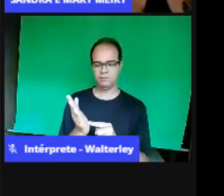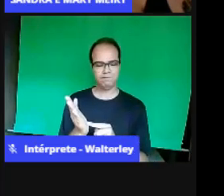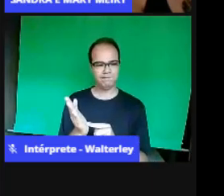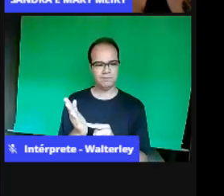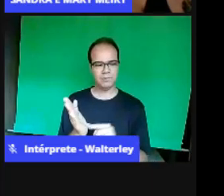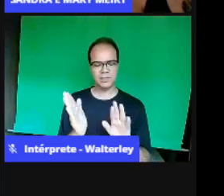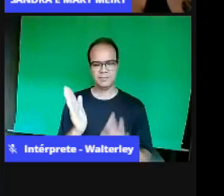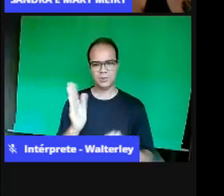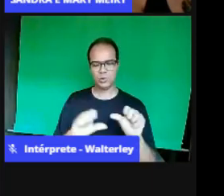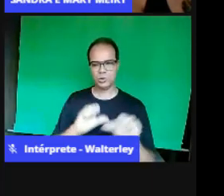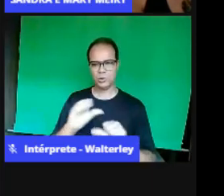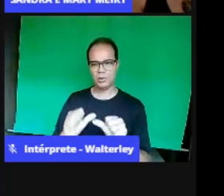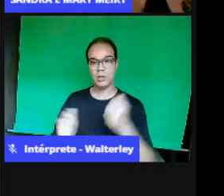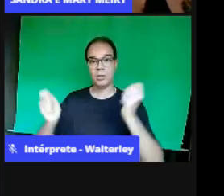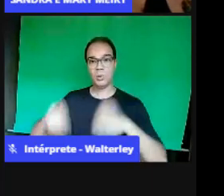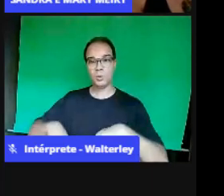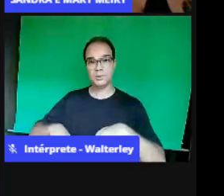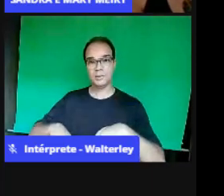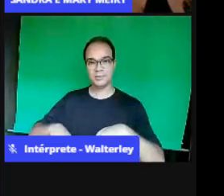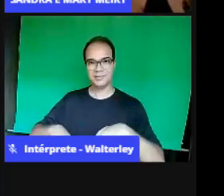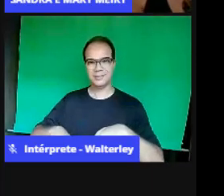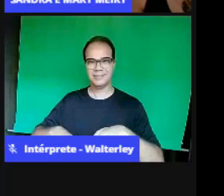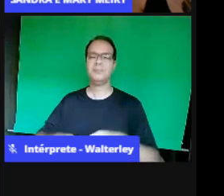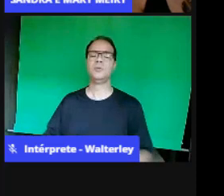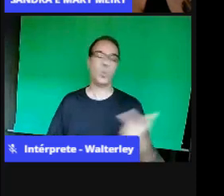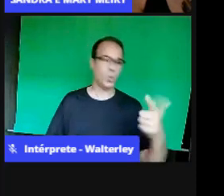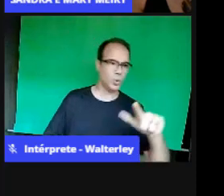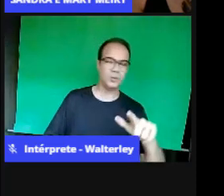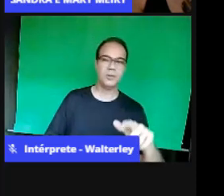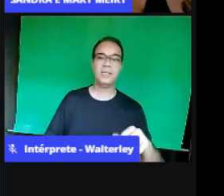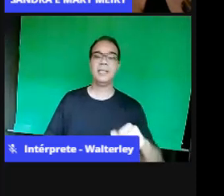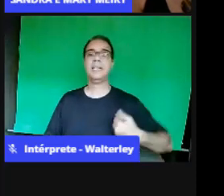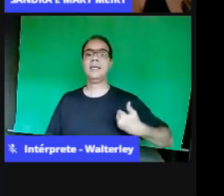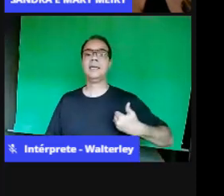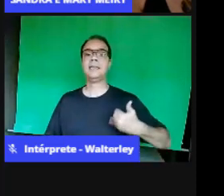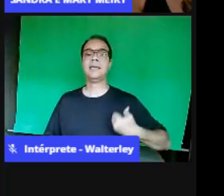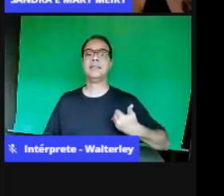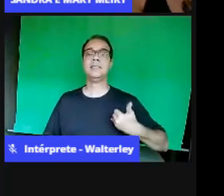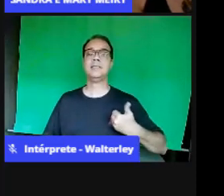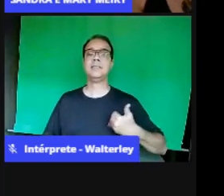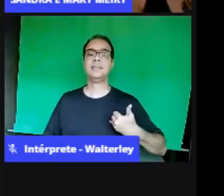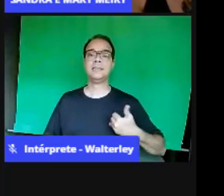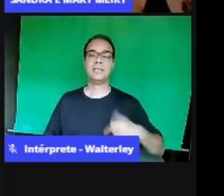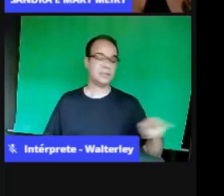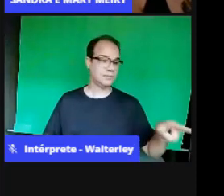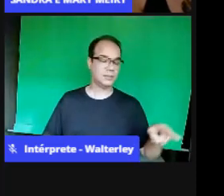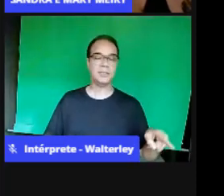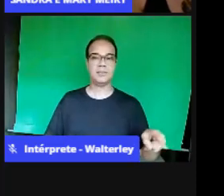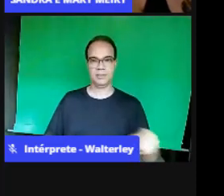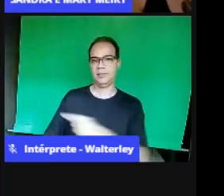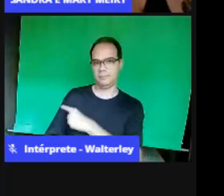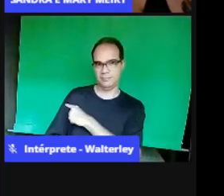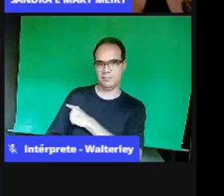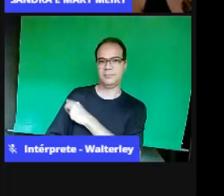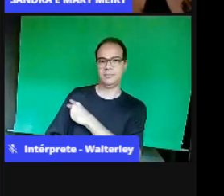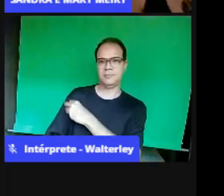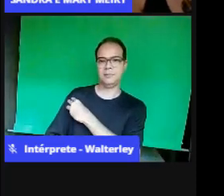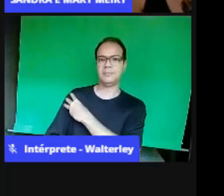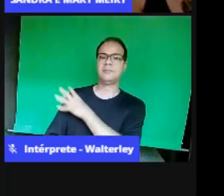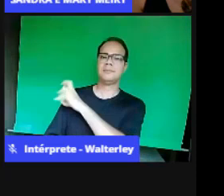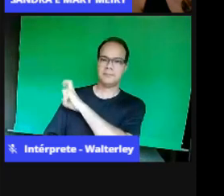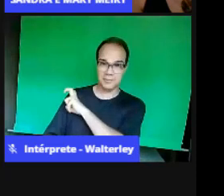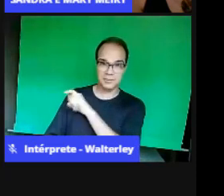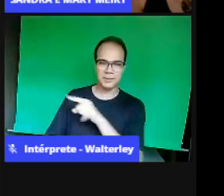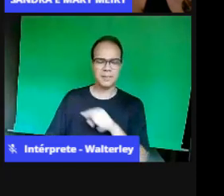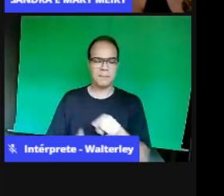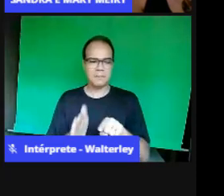com a faixa etária, que também é um dos critérios que a gente usou no aspecto do ensino fundamental nível 1, né? A mesma